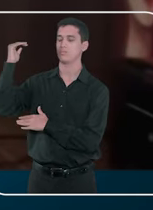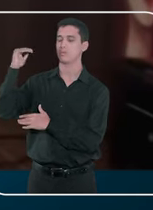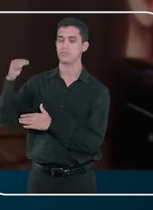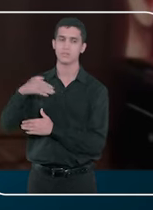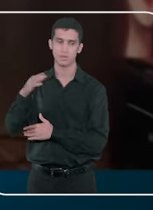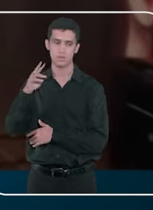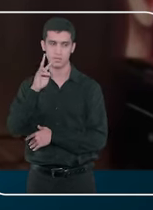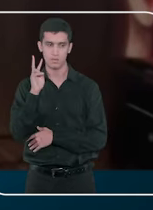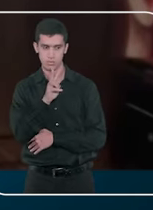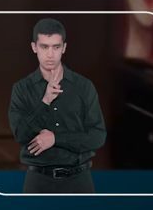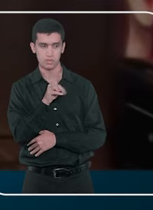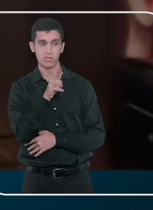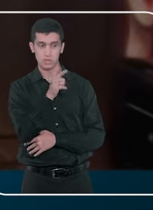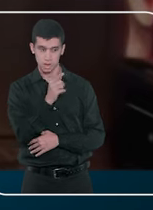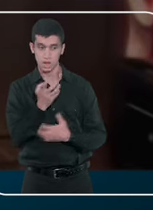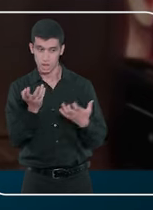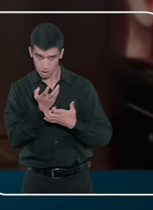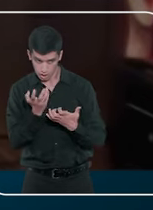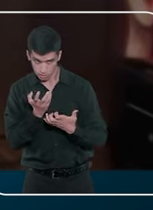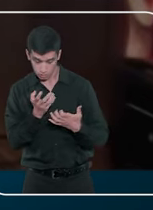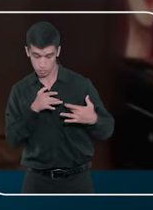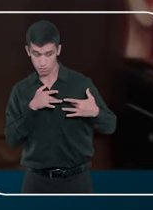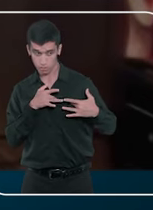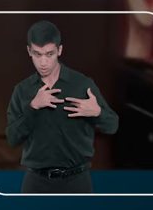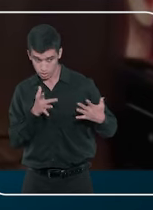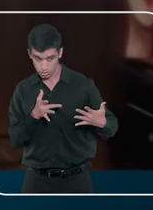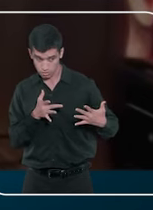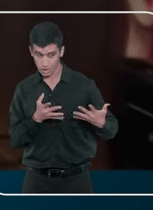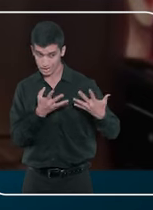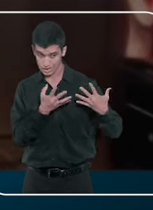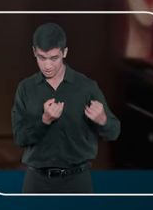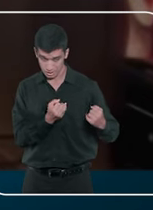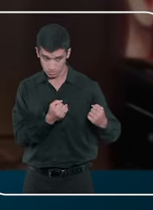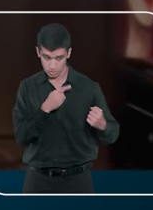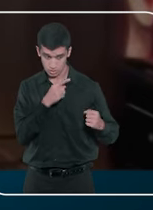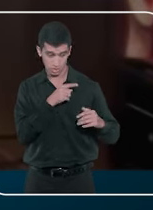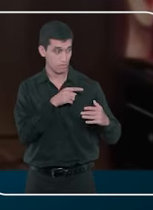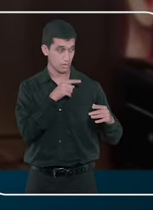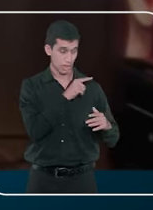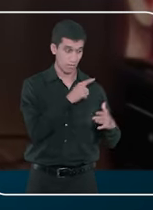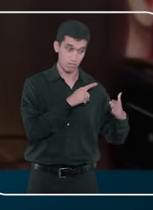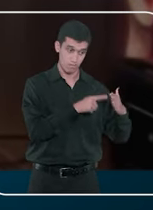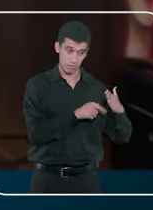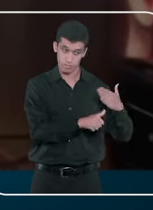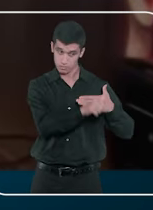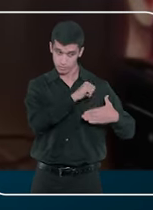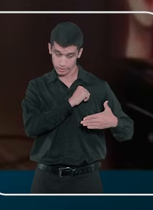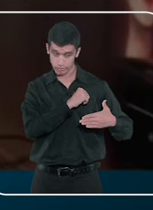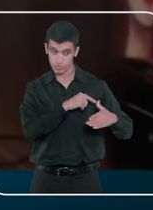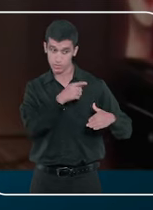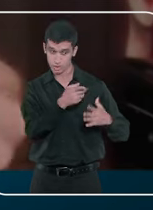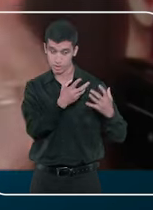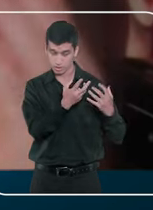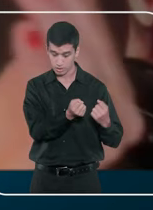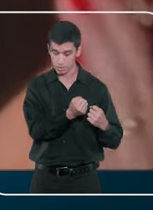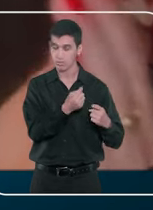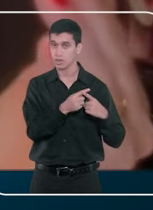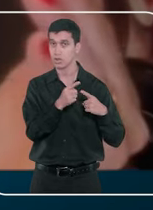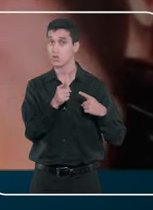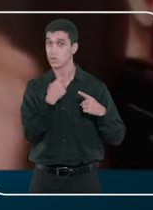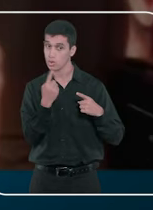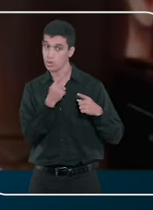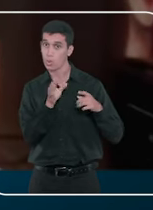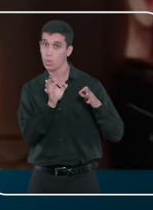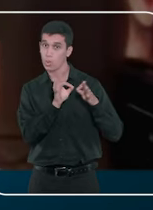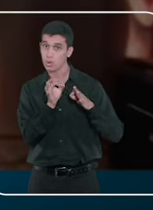a voluntariedade, se o acordo é voluntário, porque estamos no plano negocial, estamos falando de um negócio